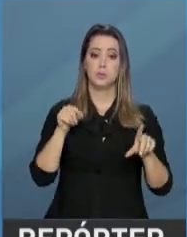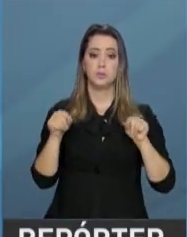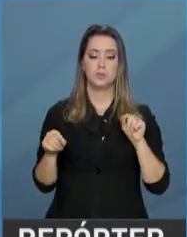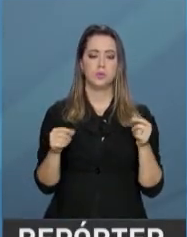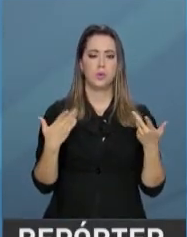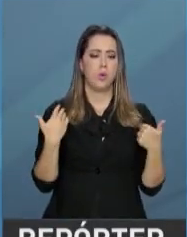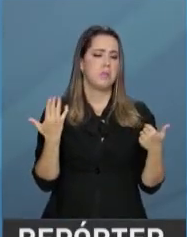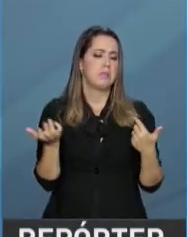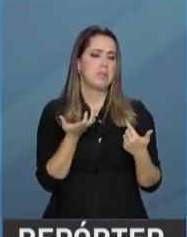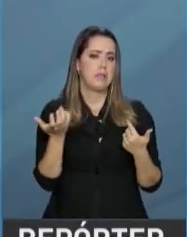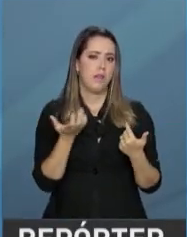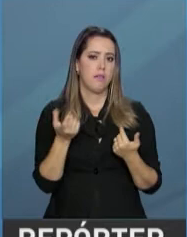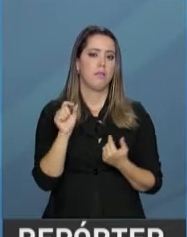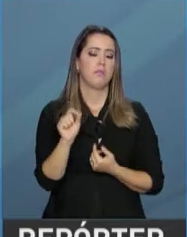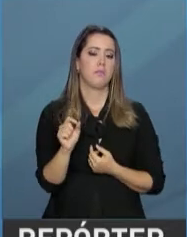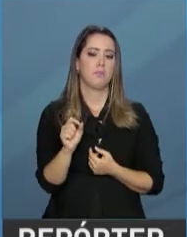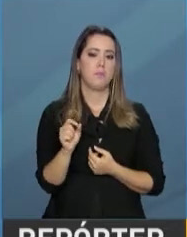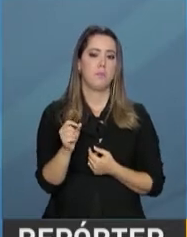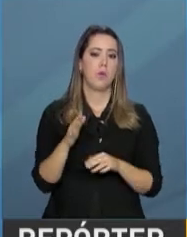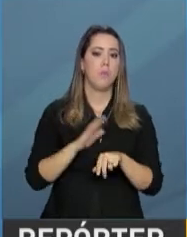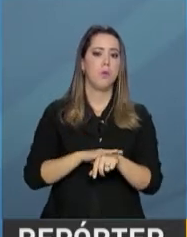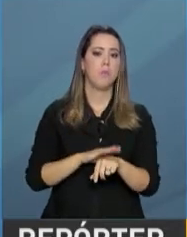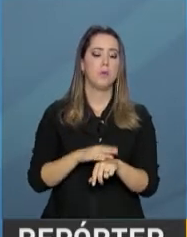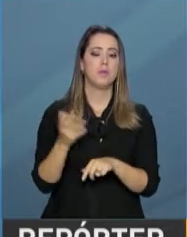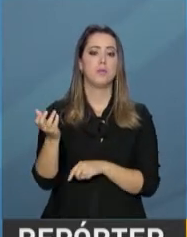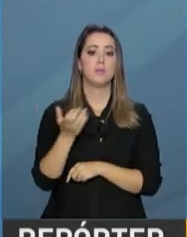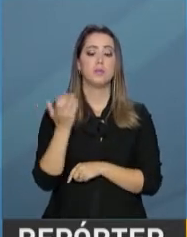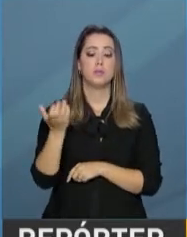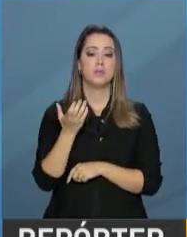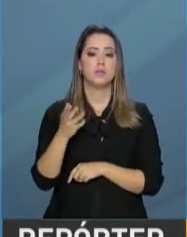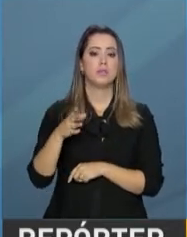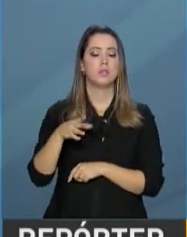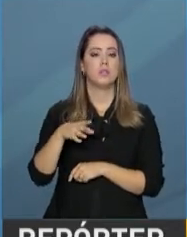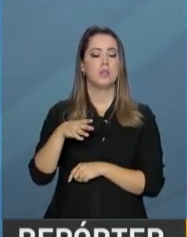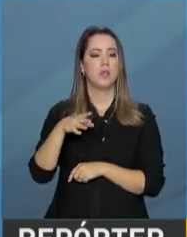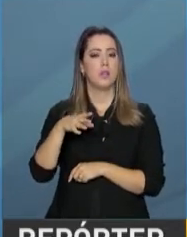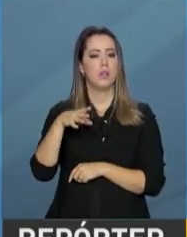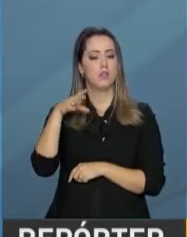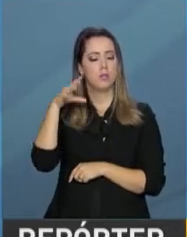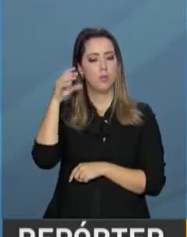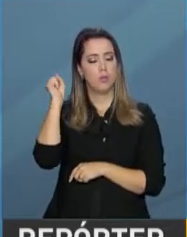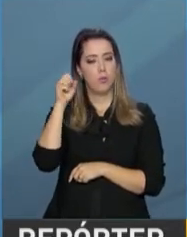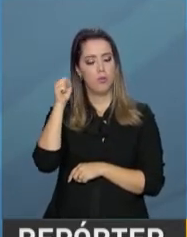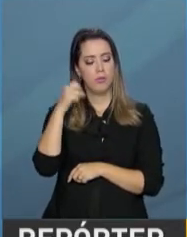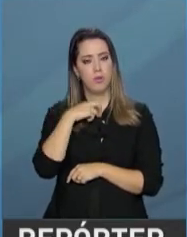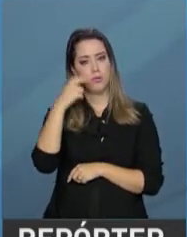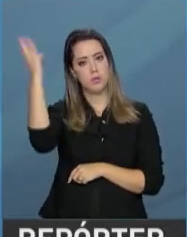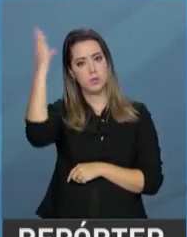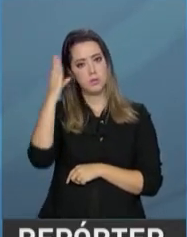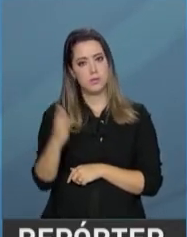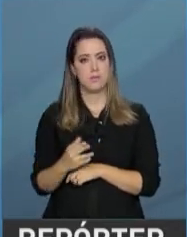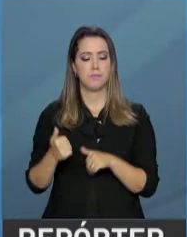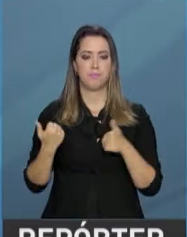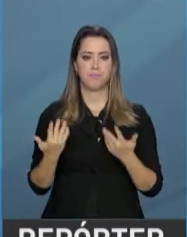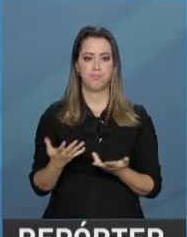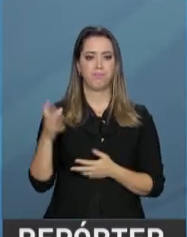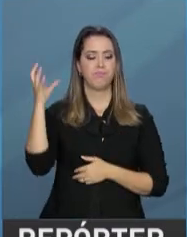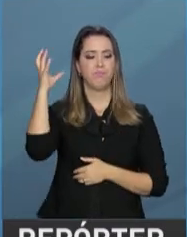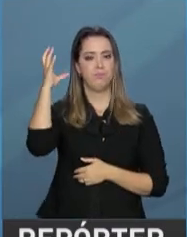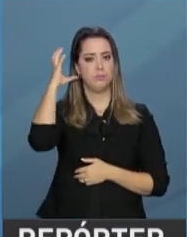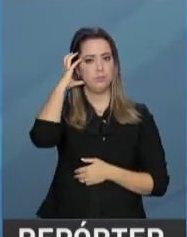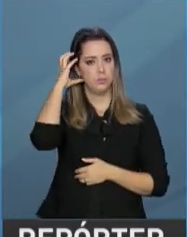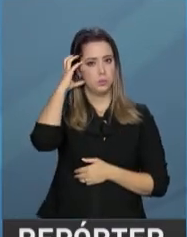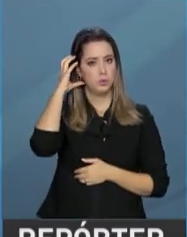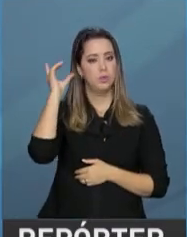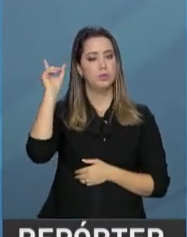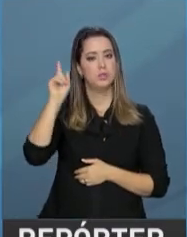de optar se querem em que momento desejam escutar a voz do brasil o rádio foi com tíner acho que continuará sendo